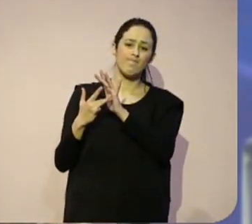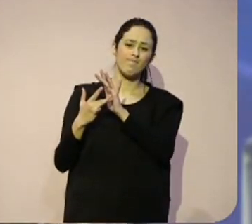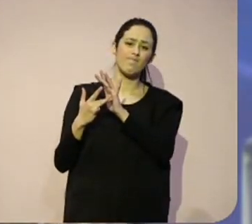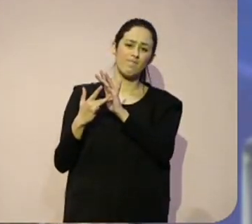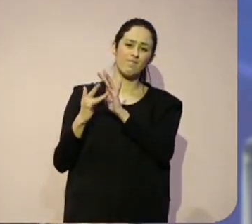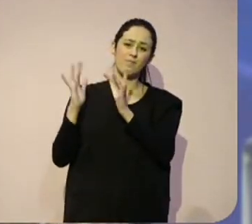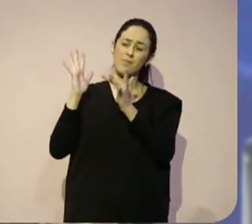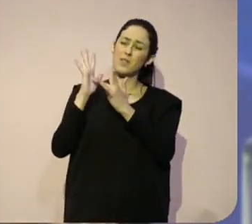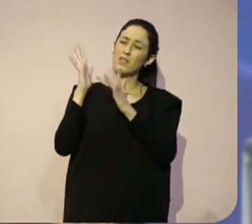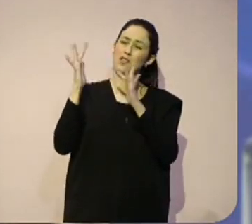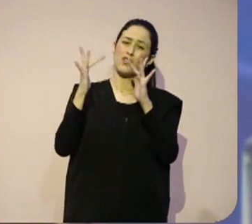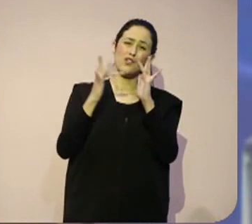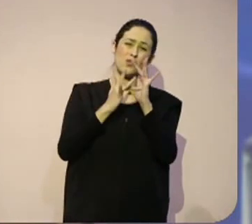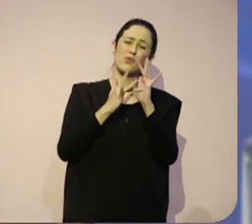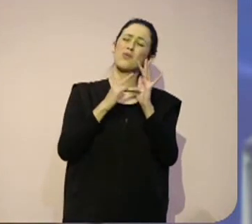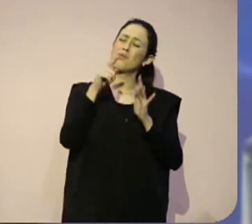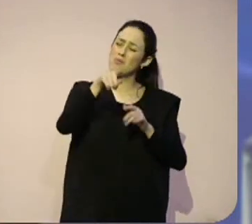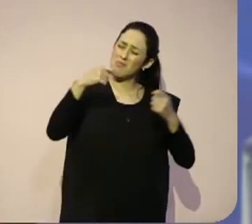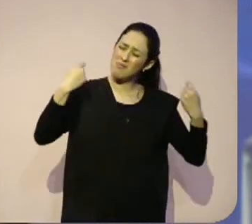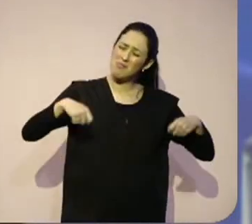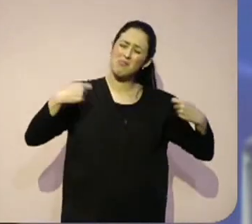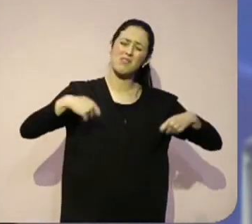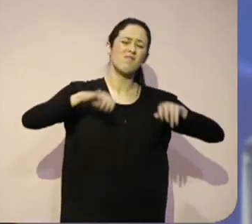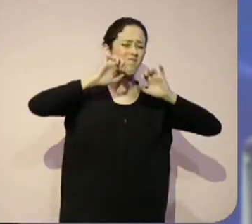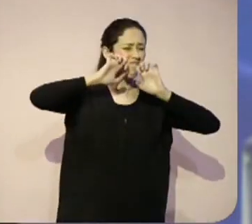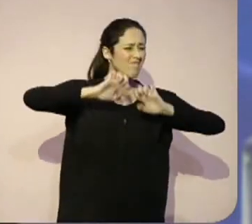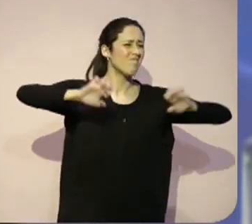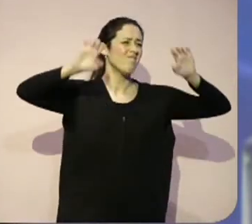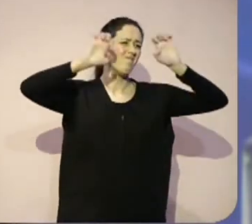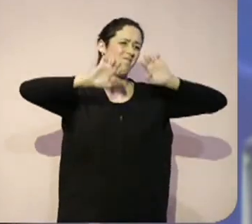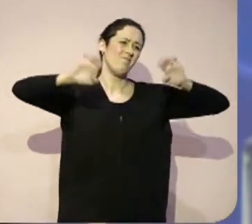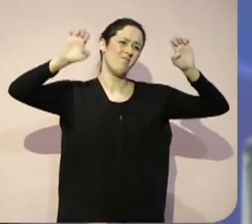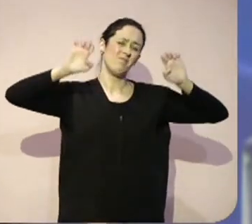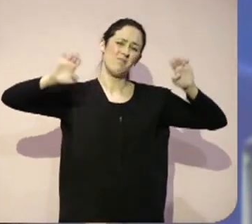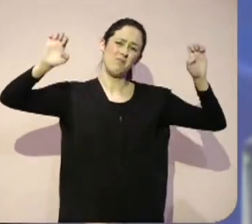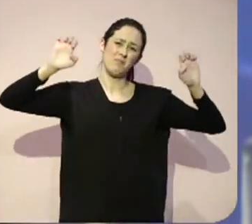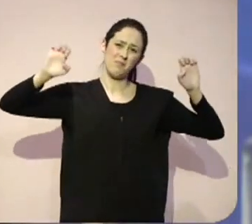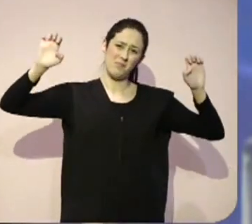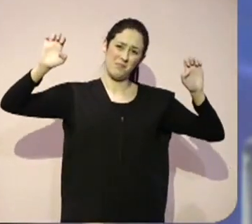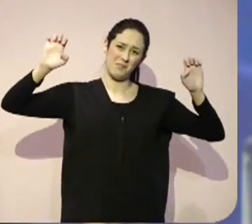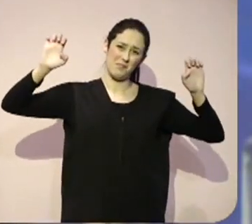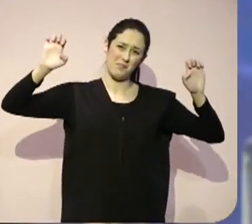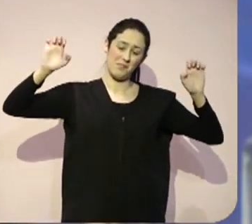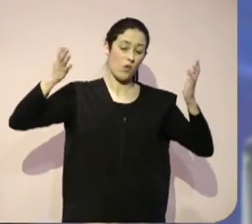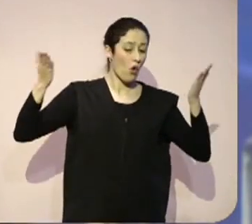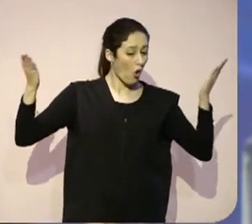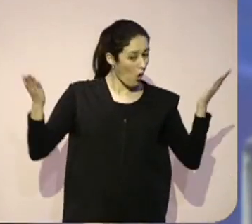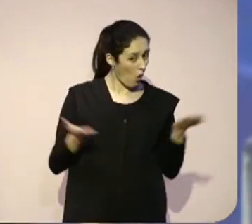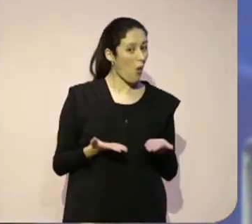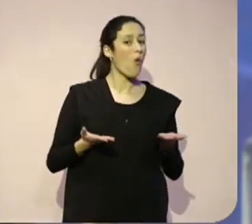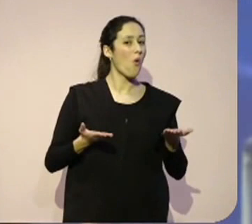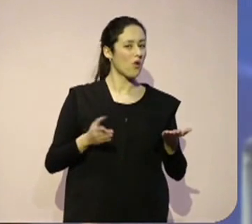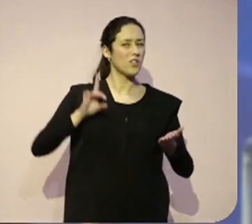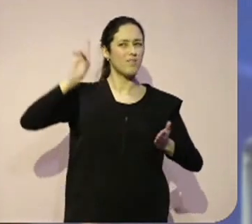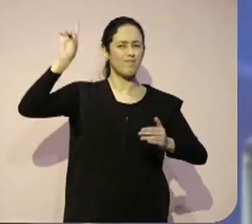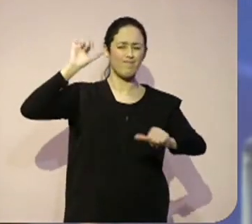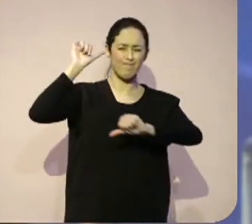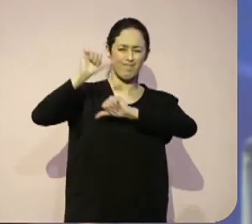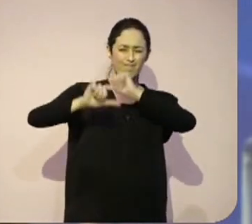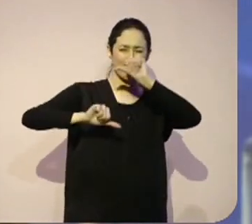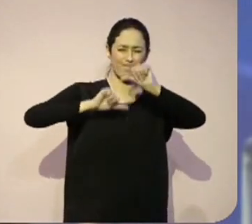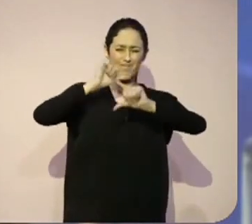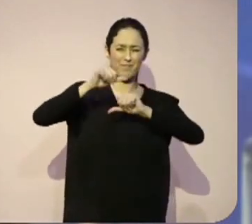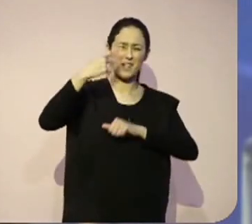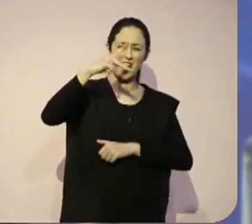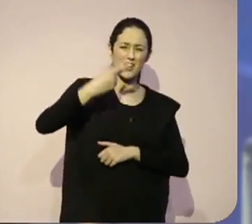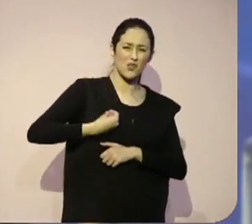precisa ser proclamado por você também. E para isso, Ele vai começar um trabalho hoje na sua história,